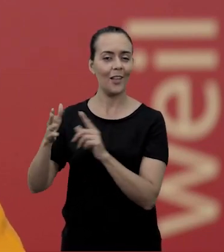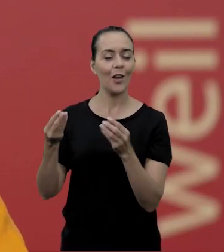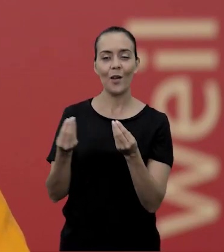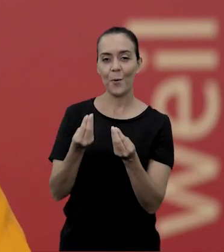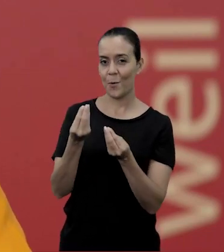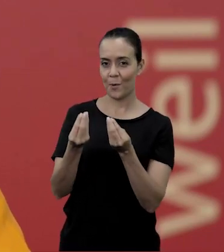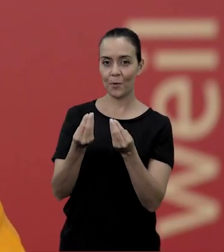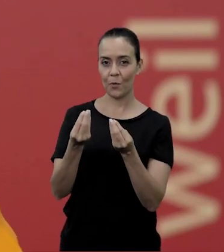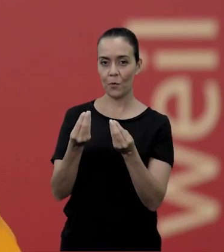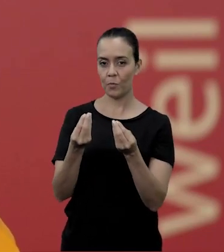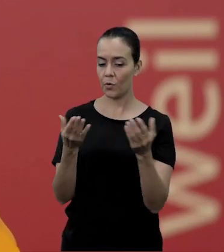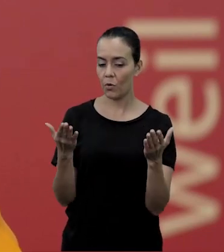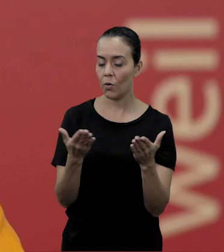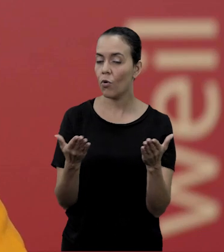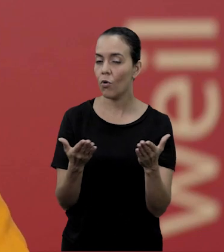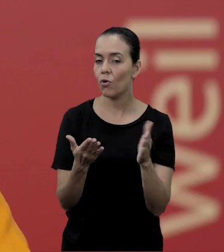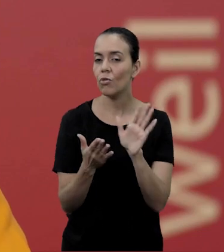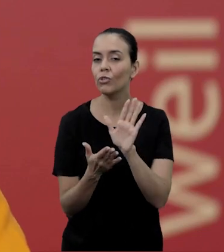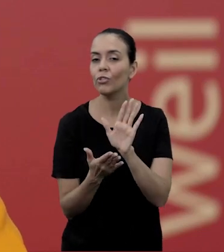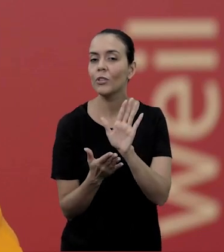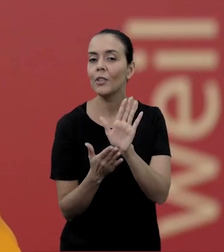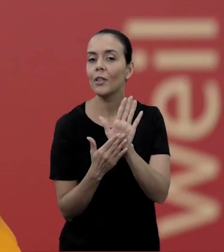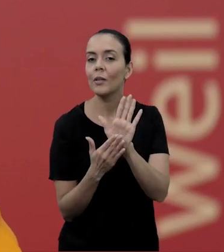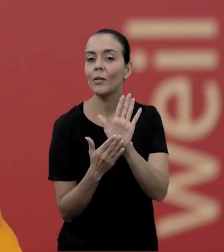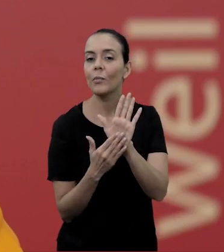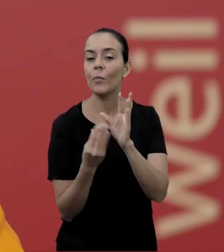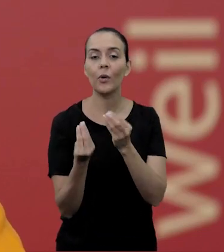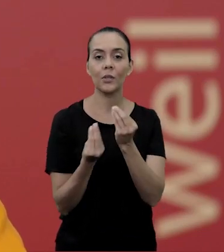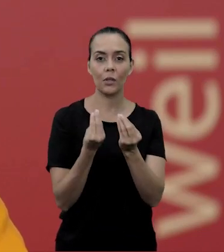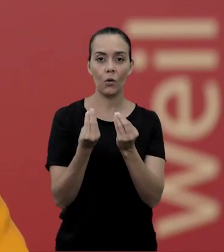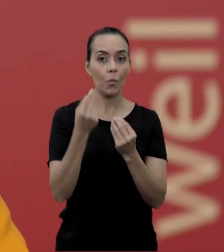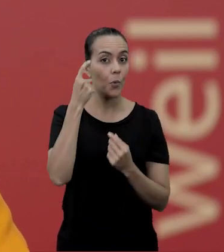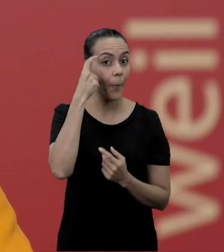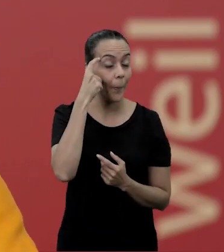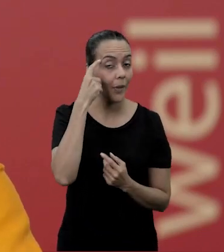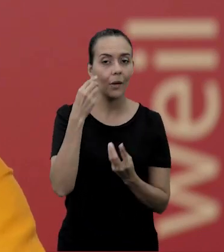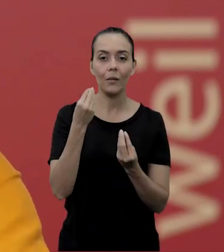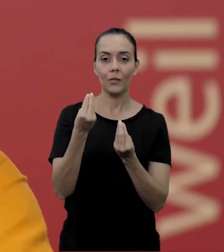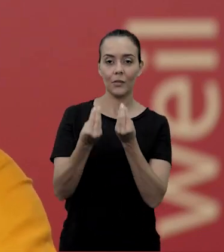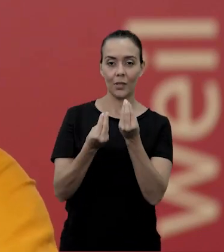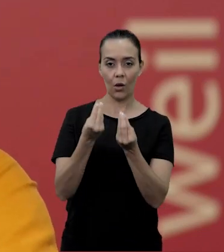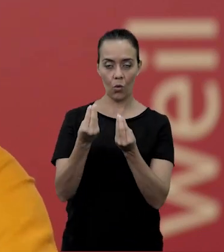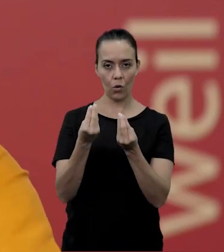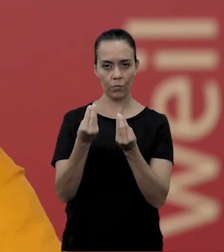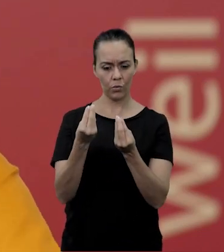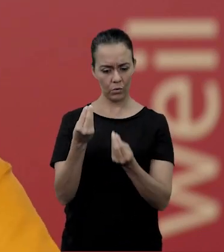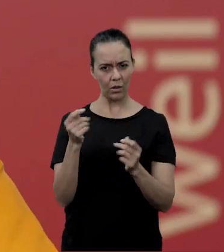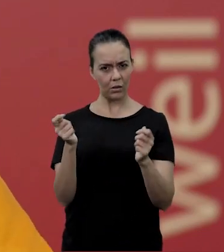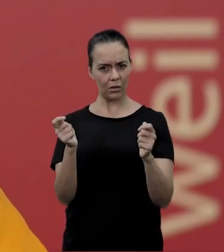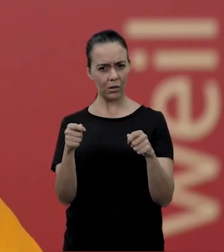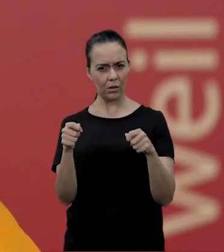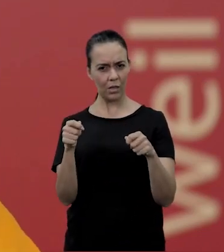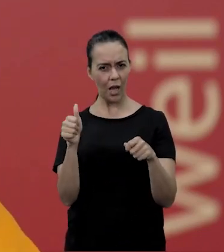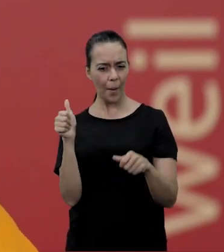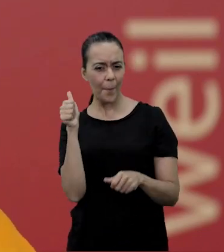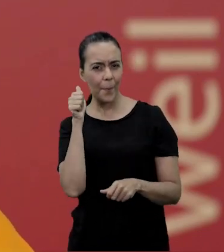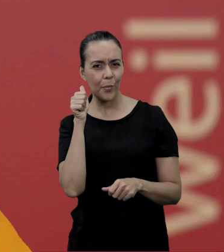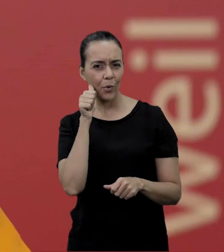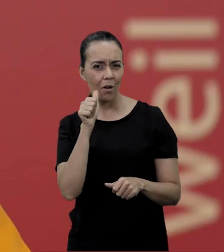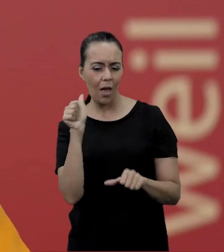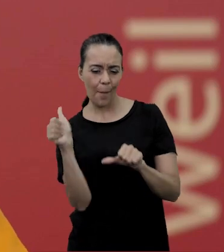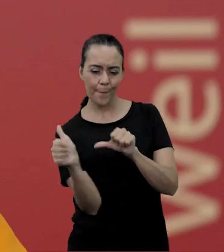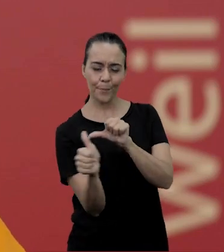está sendo produzido, pensado, pode mudar as